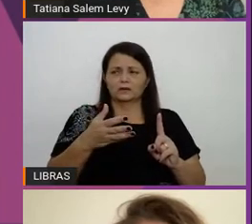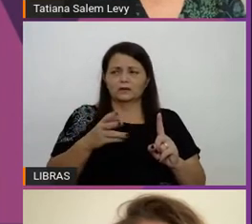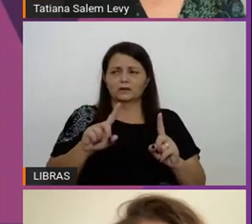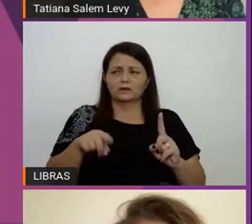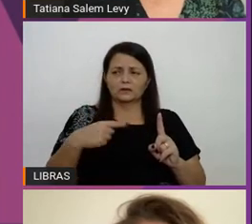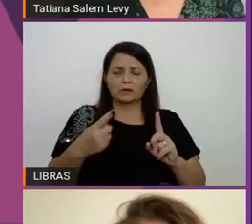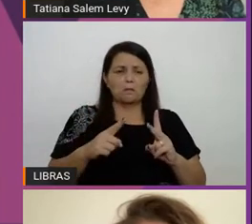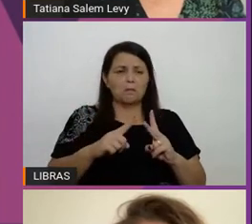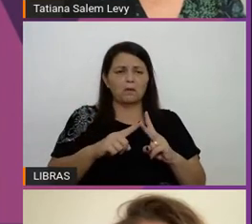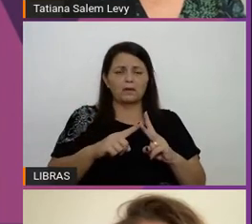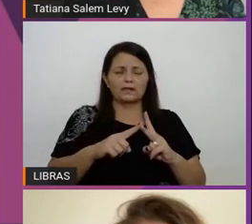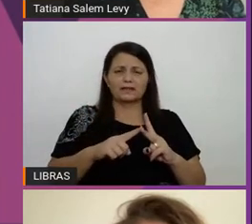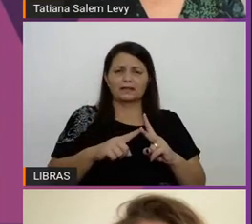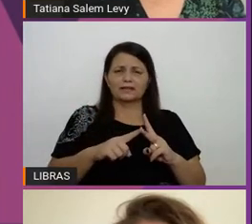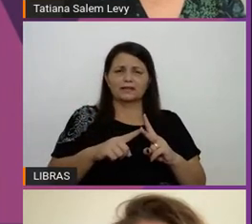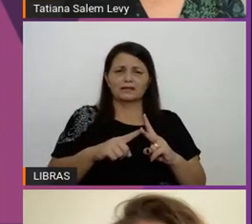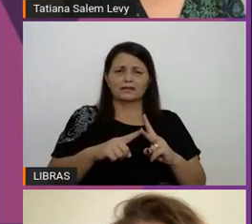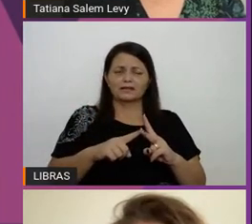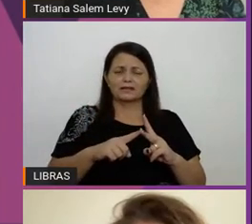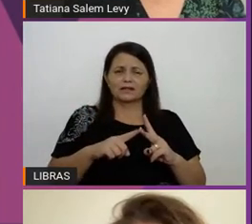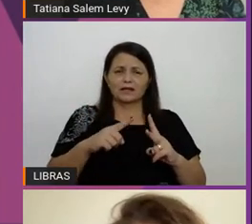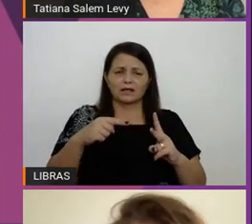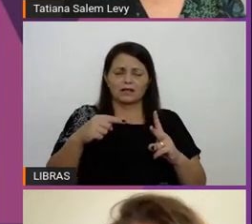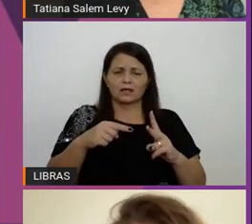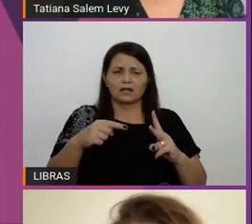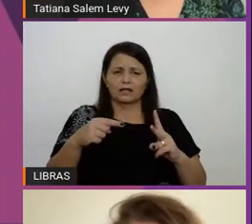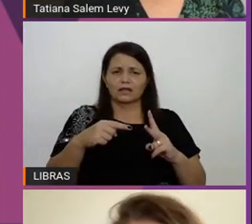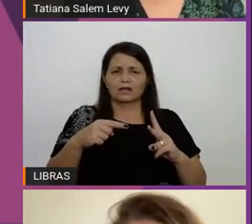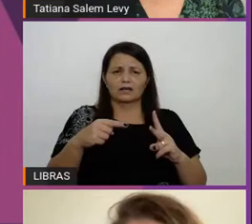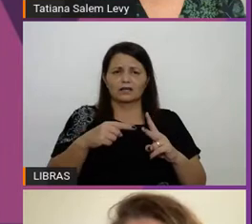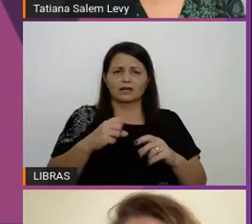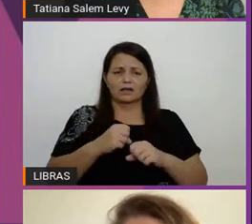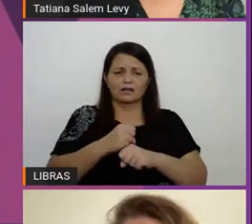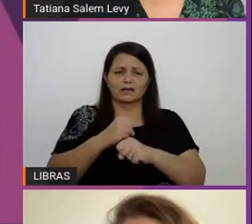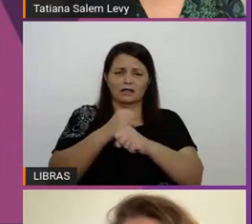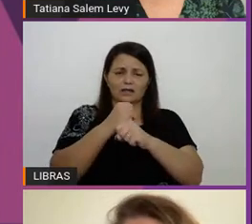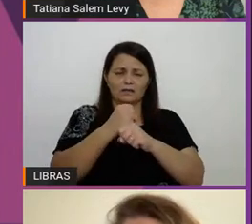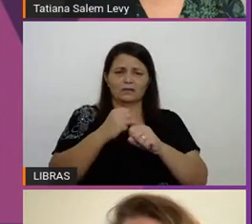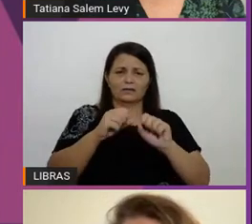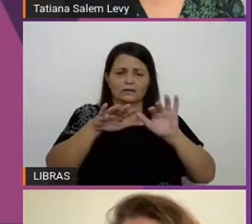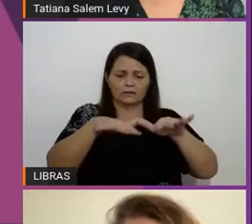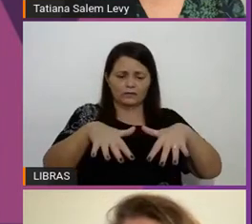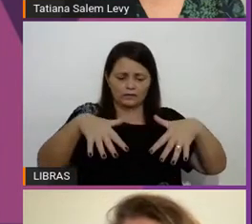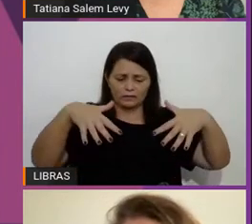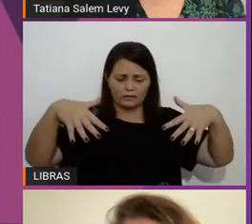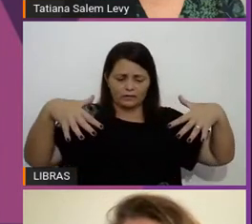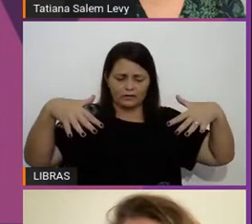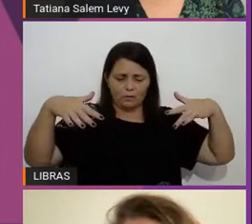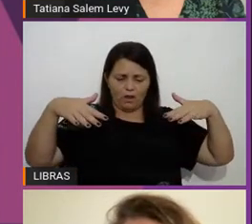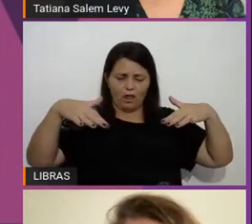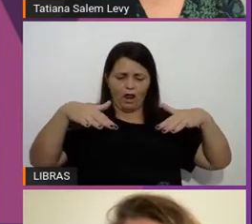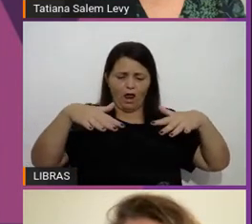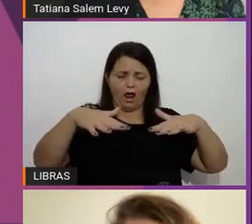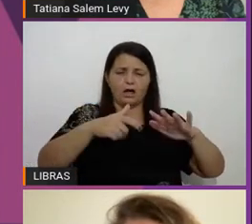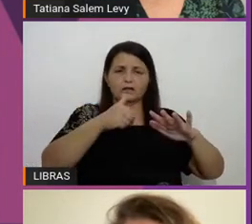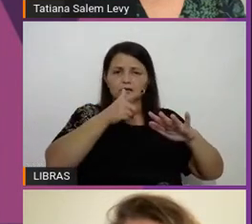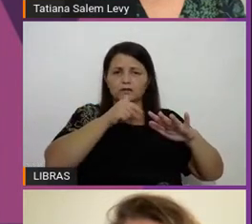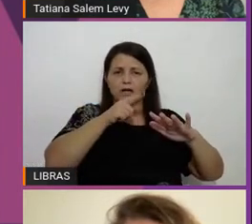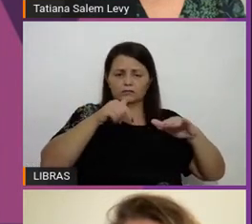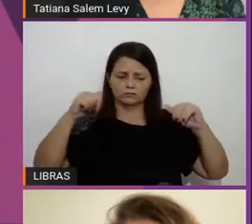depois uma realização da construção da usina de Belo Monte